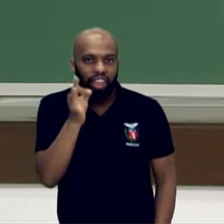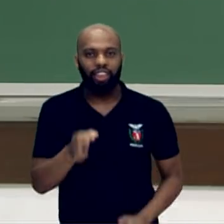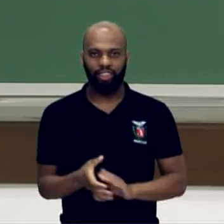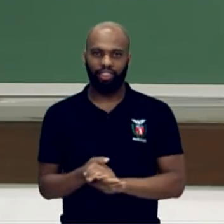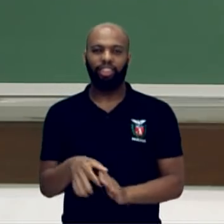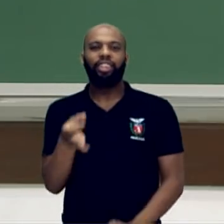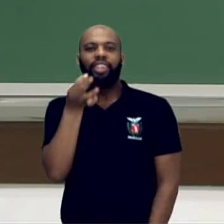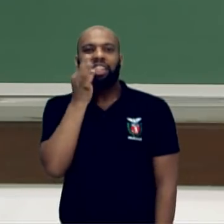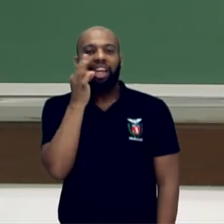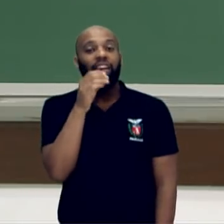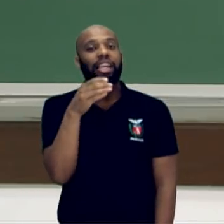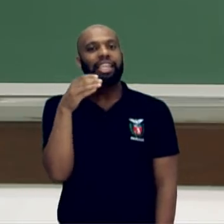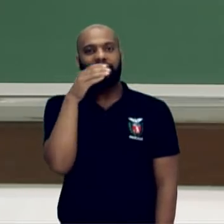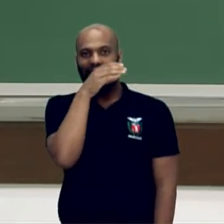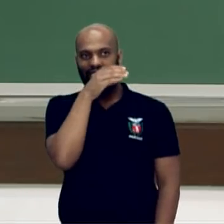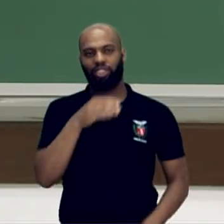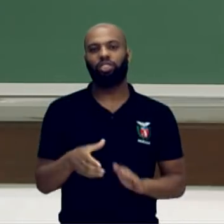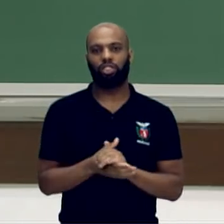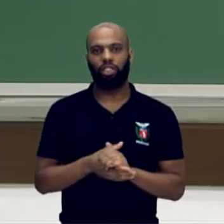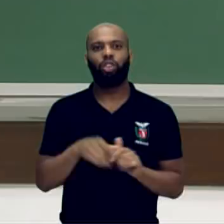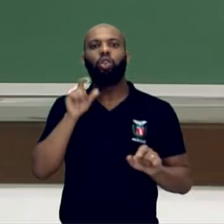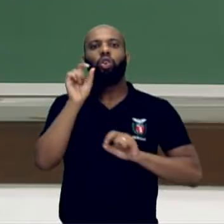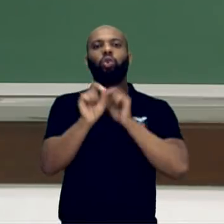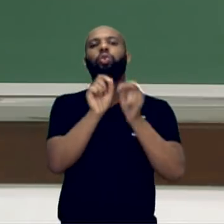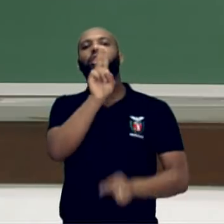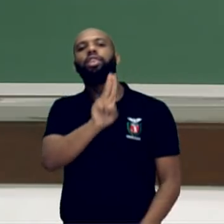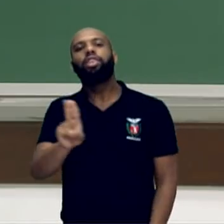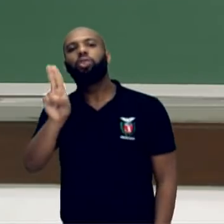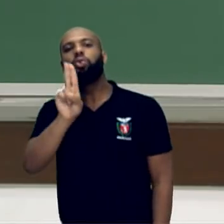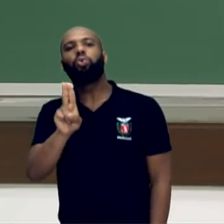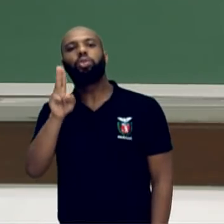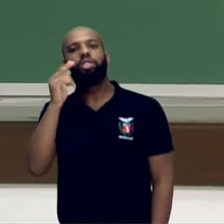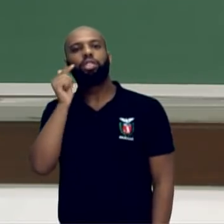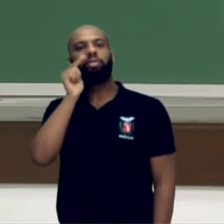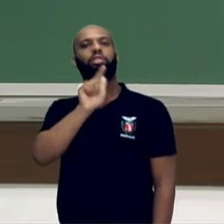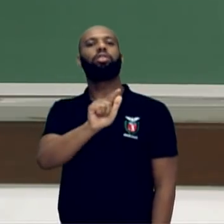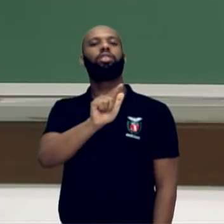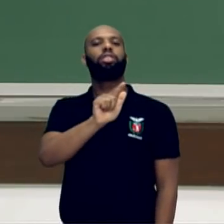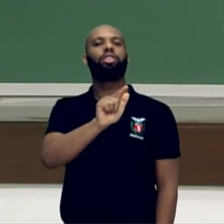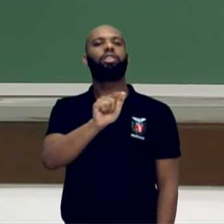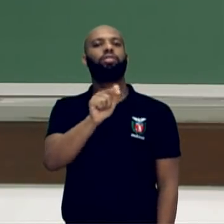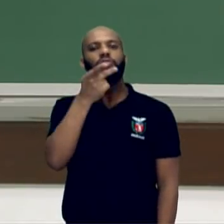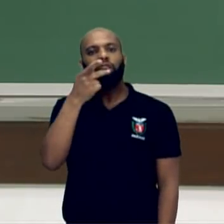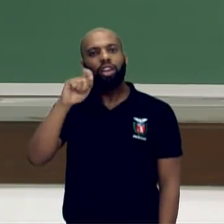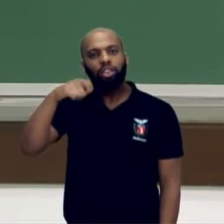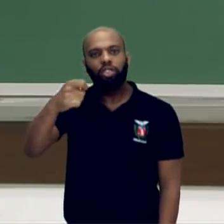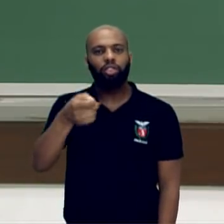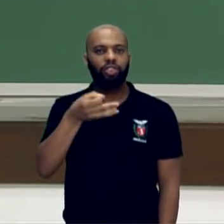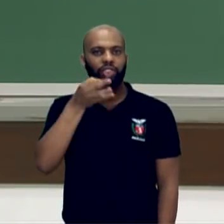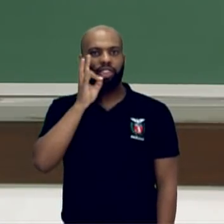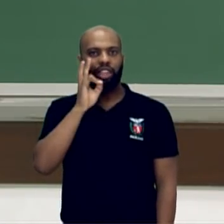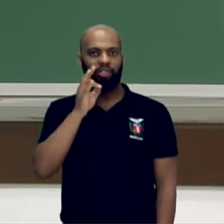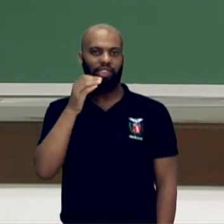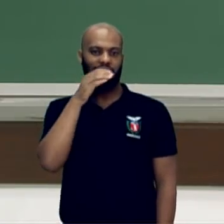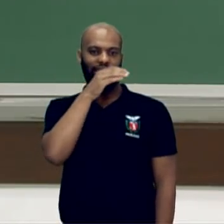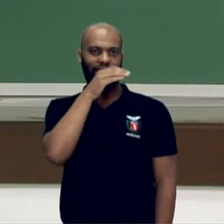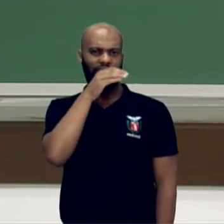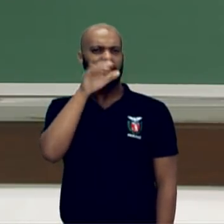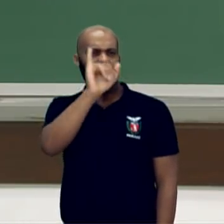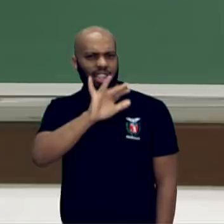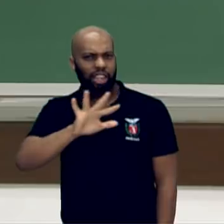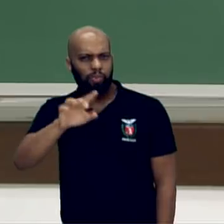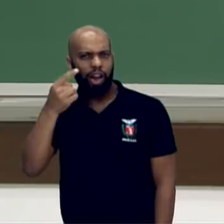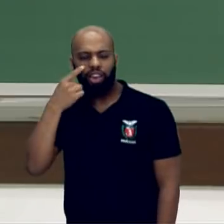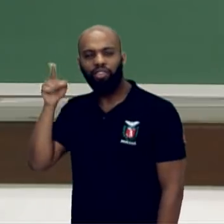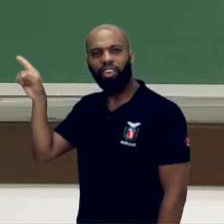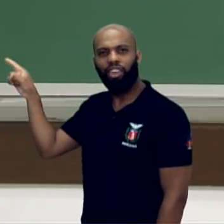Café quente. E o que ele usa para expressar essa ideia de café quente? Que imagem vocês estão